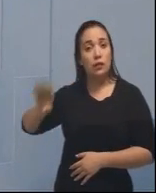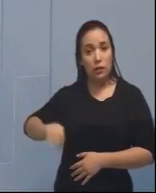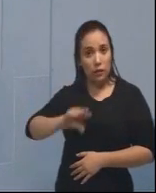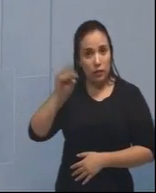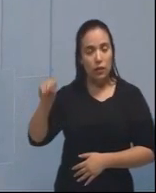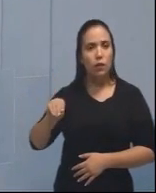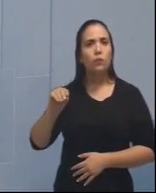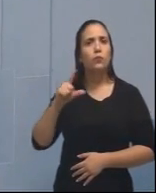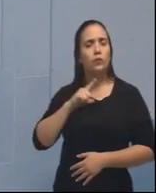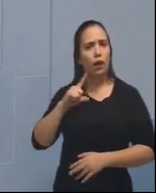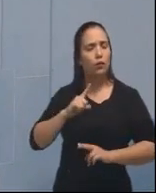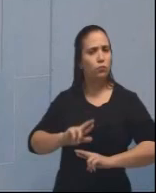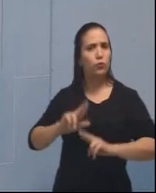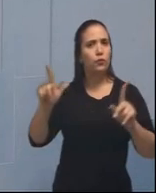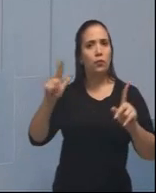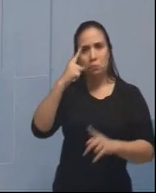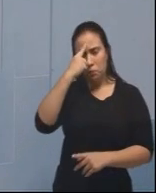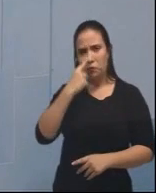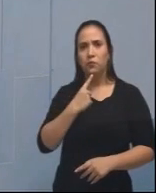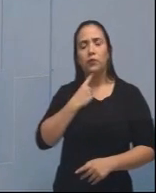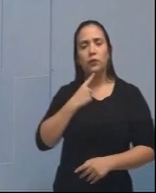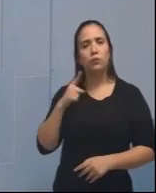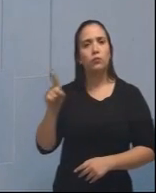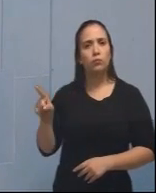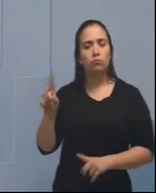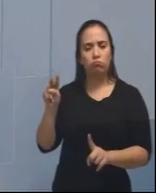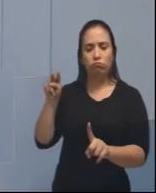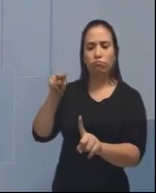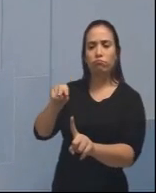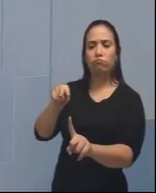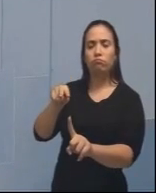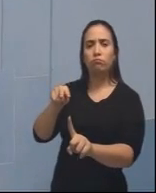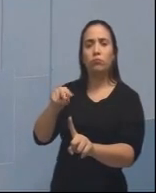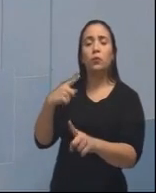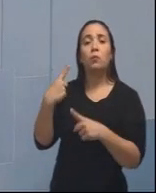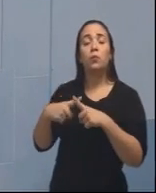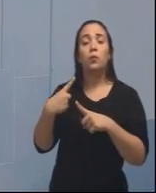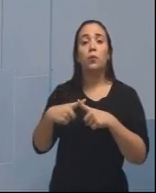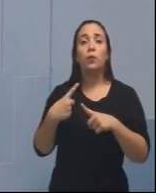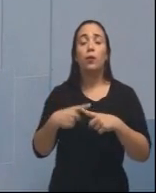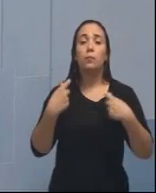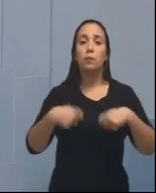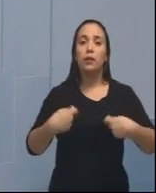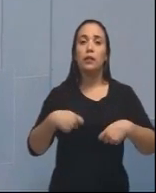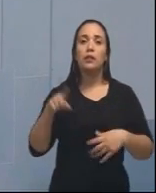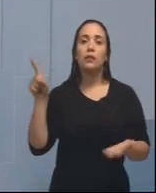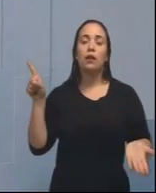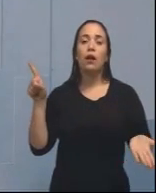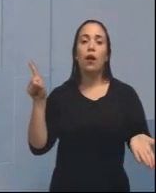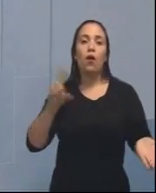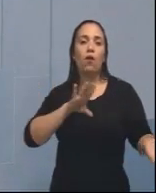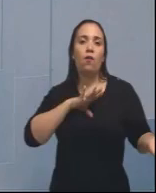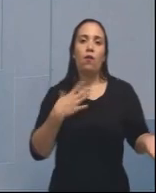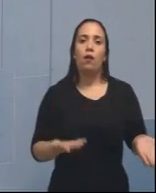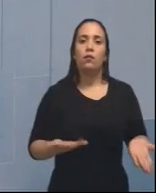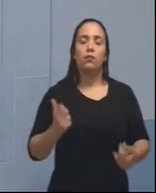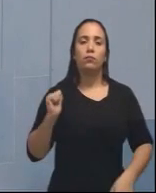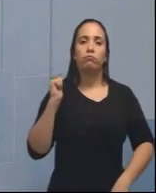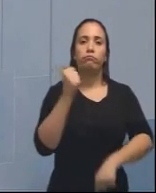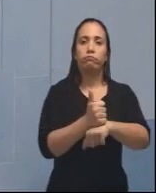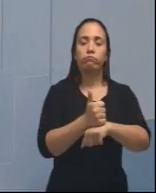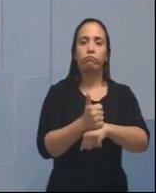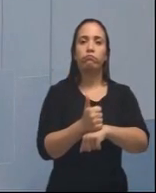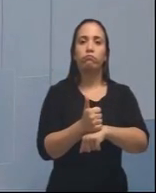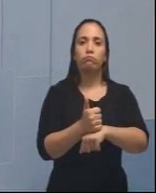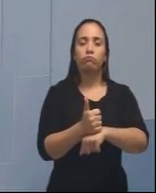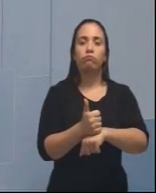de diferencial em relação a outras candidaturas, porque a necessidade do enfrentamento o discutivo. O que